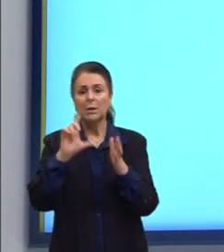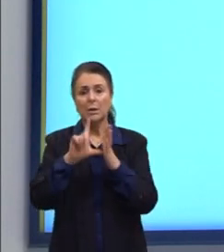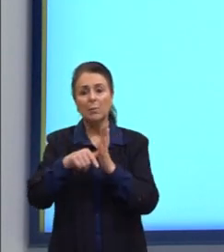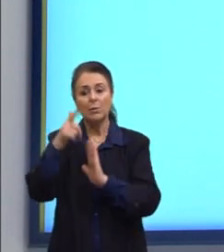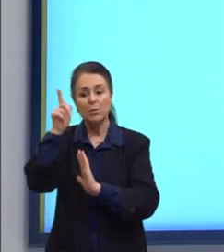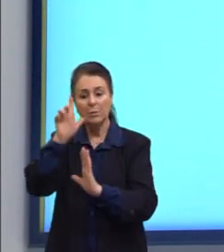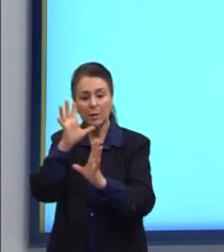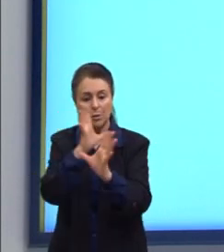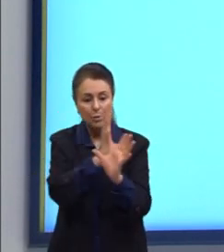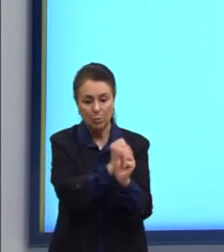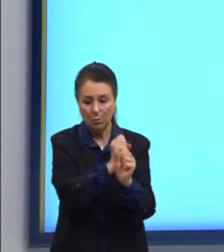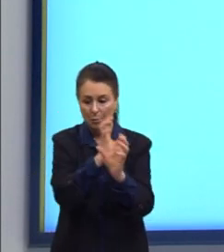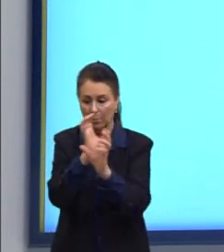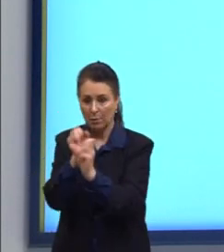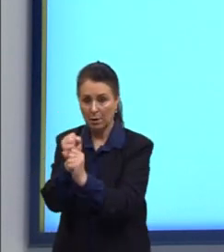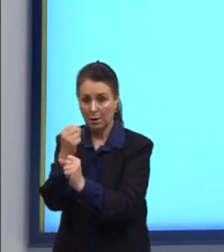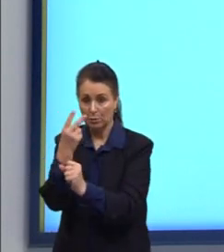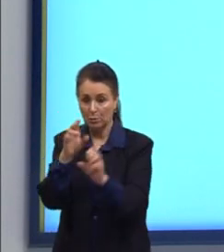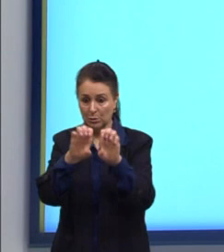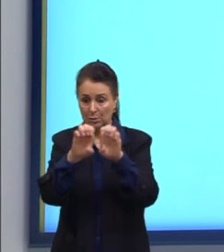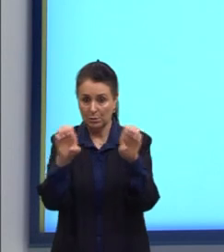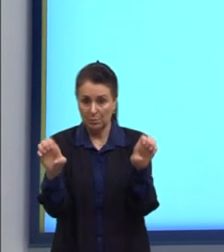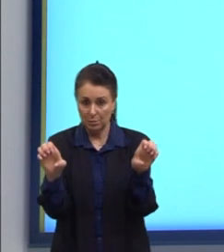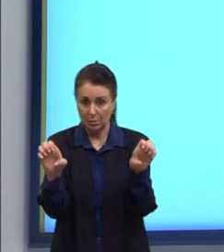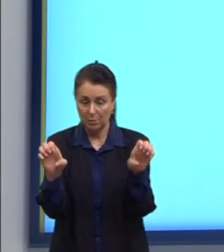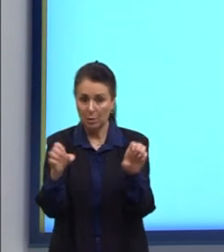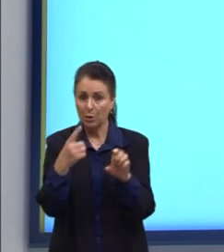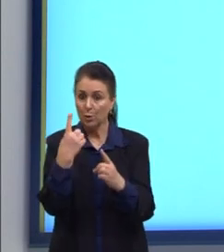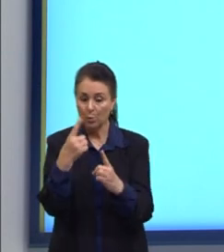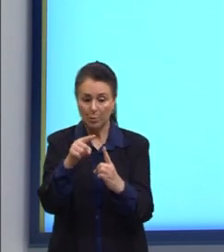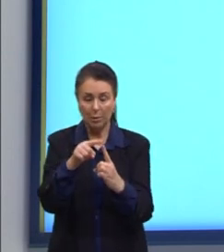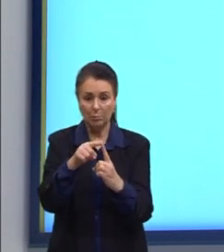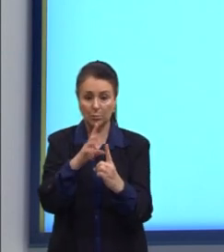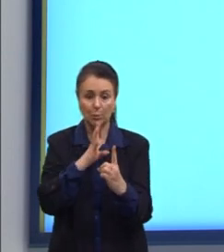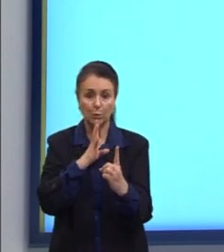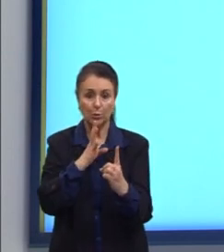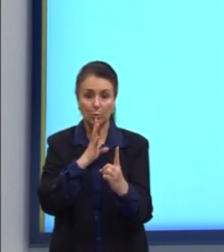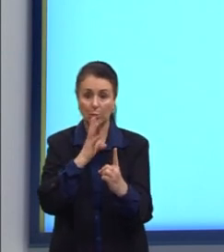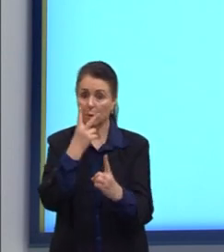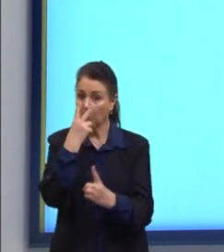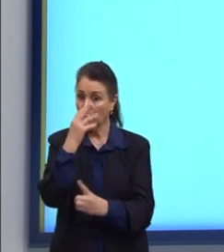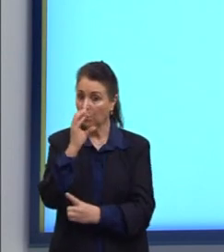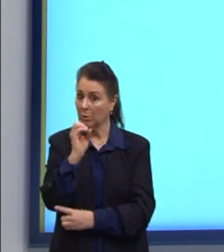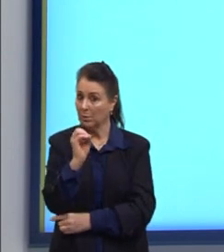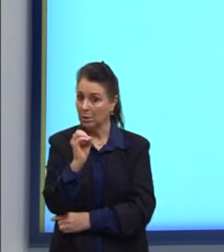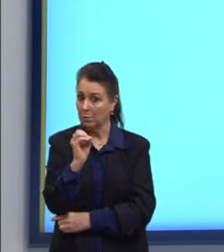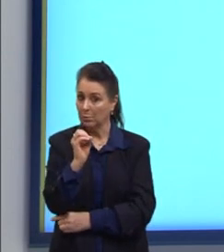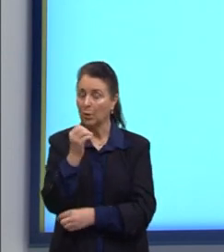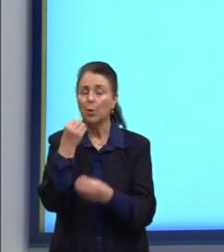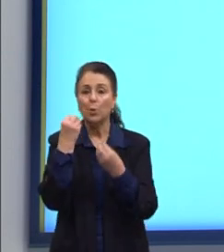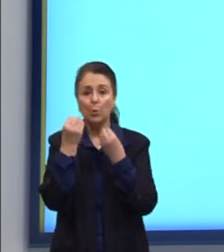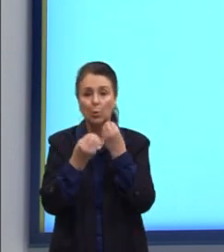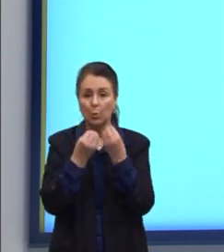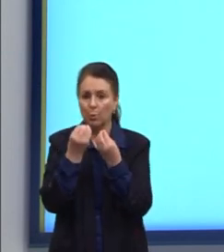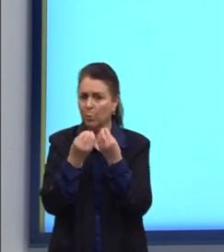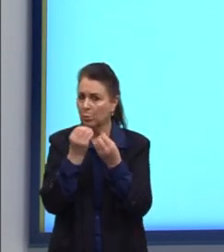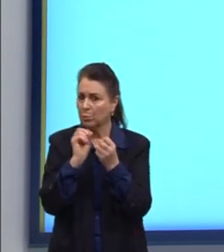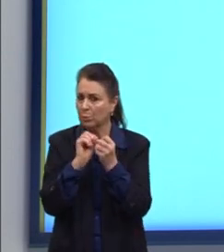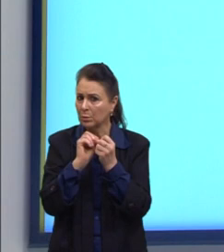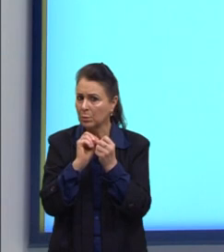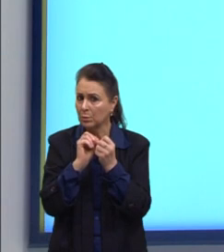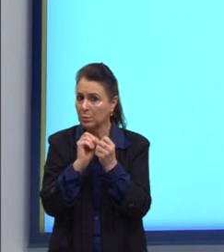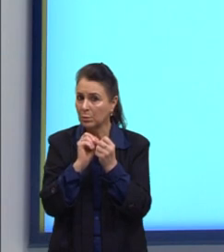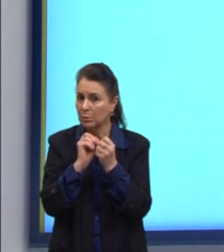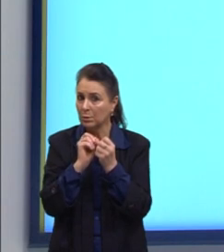somar essas duas equações e uma das incógnitas vai ficar igual a zero como que eu vou fazer isso então